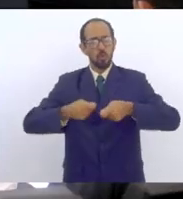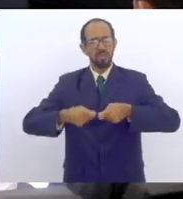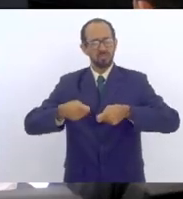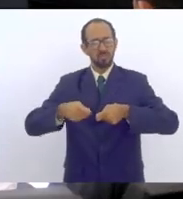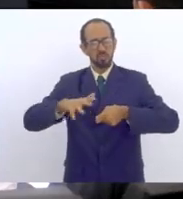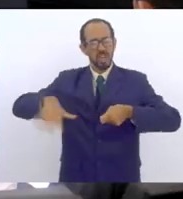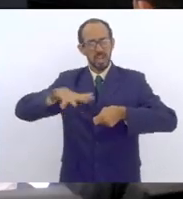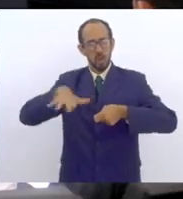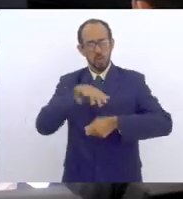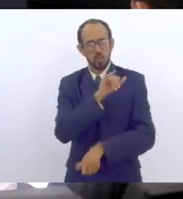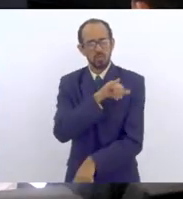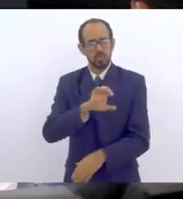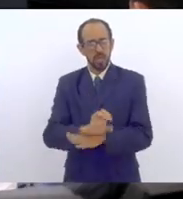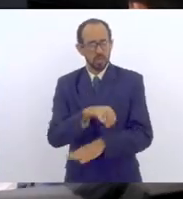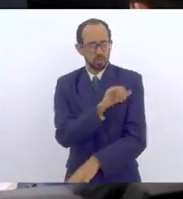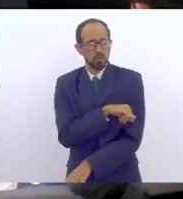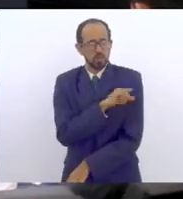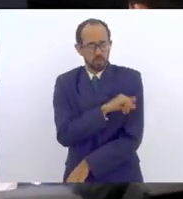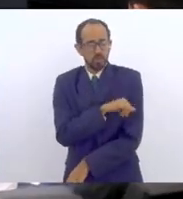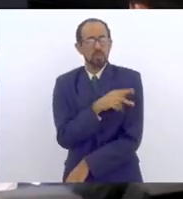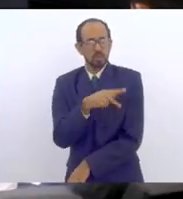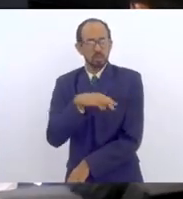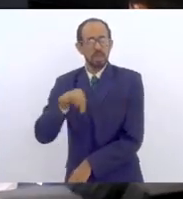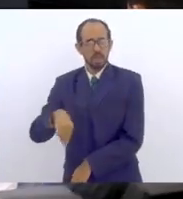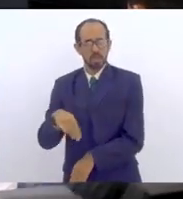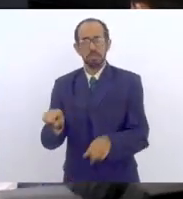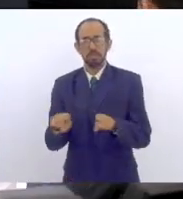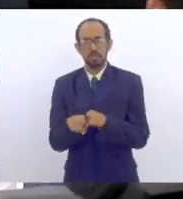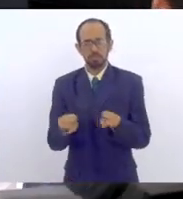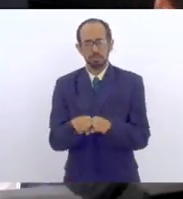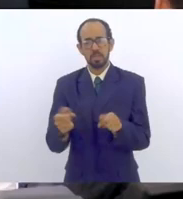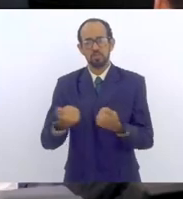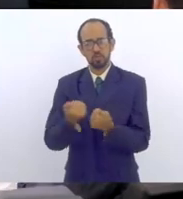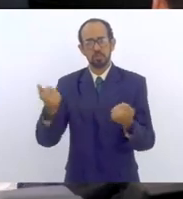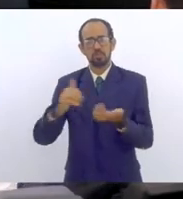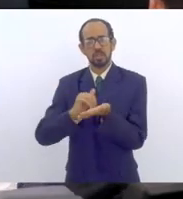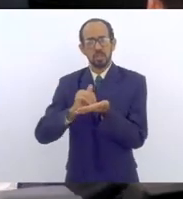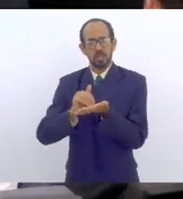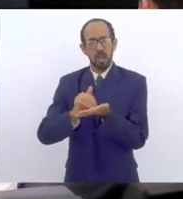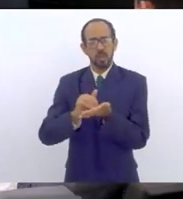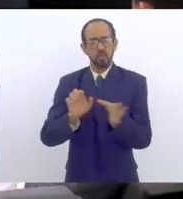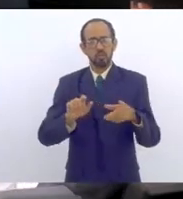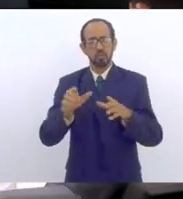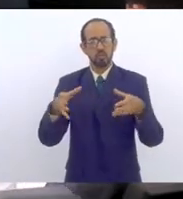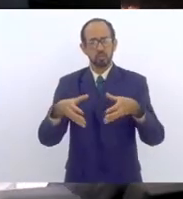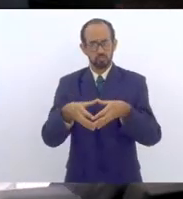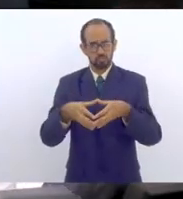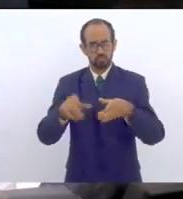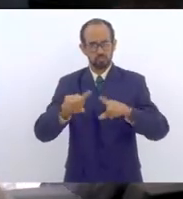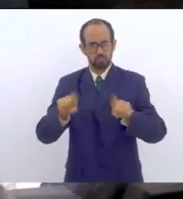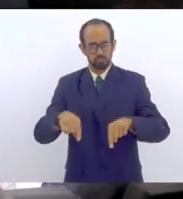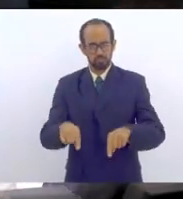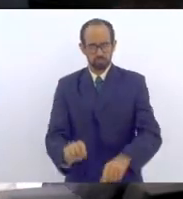e superintendente de gestão do corpo funcional tá bom